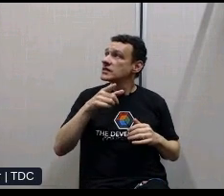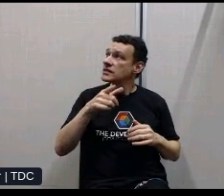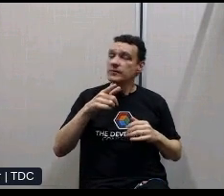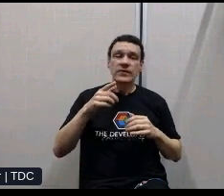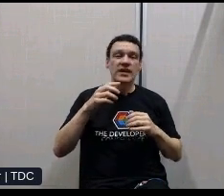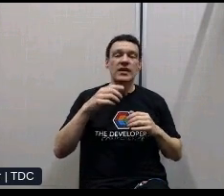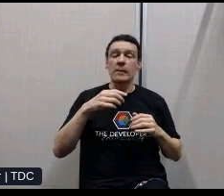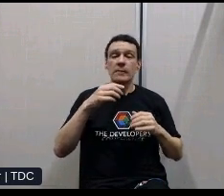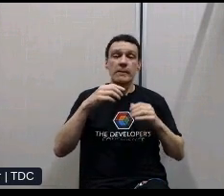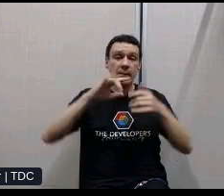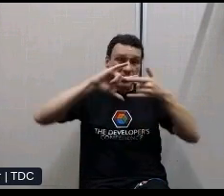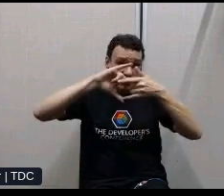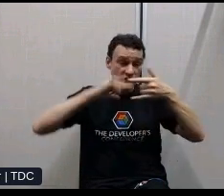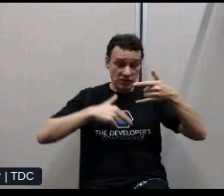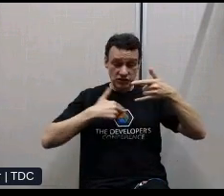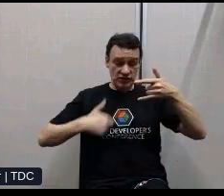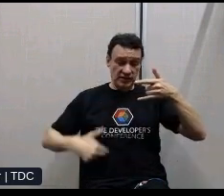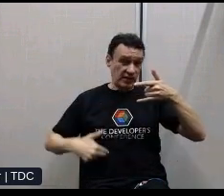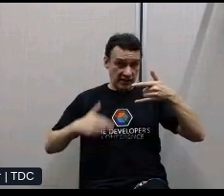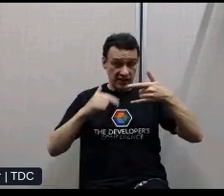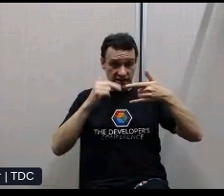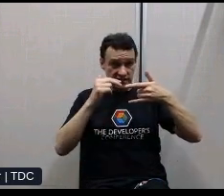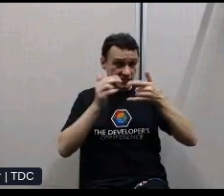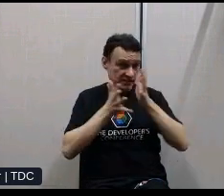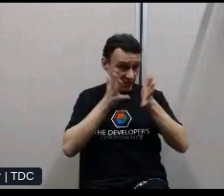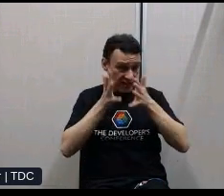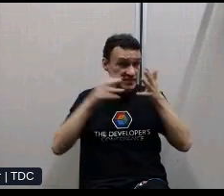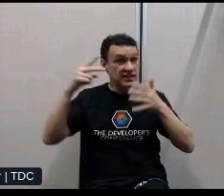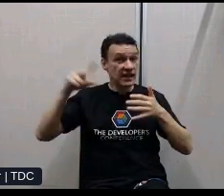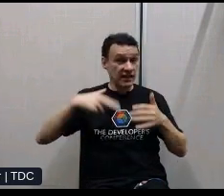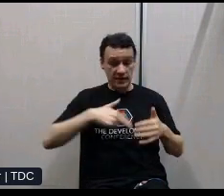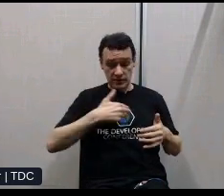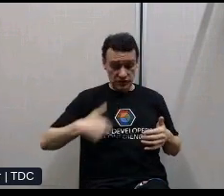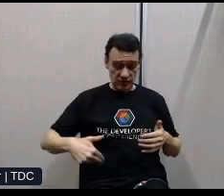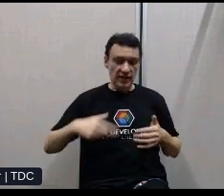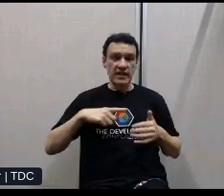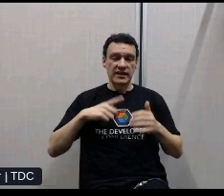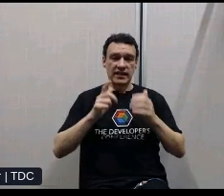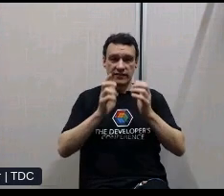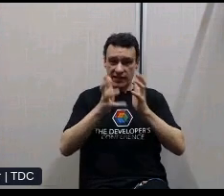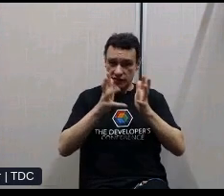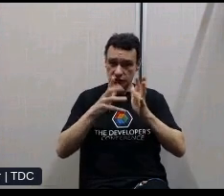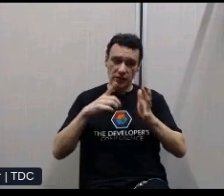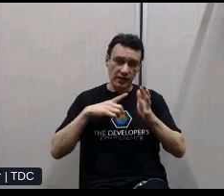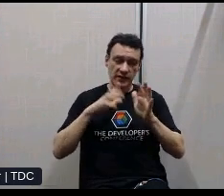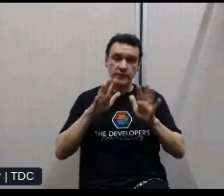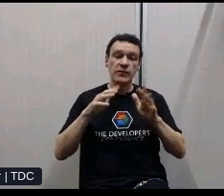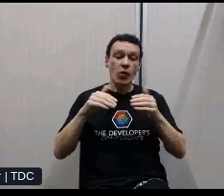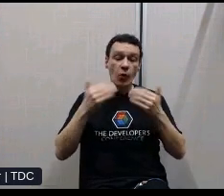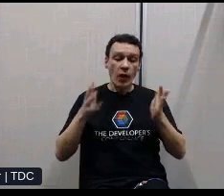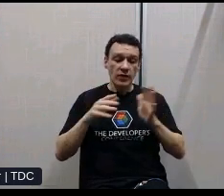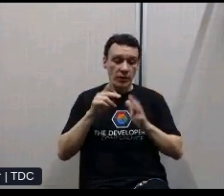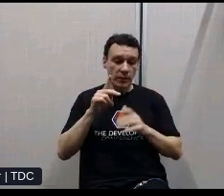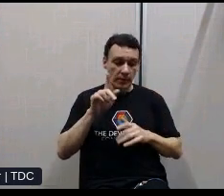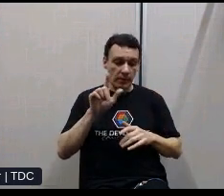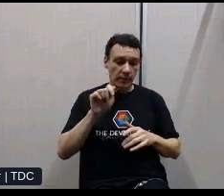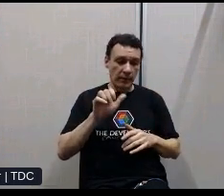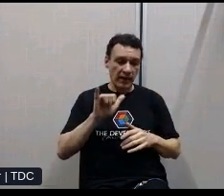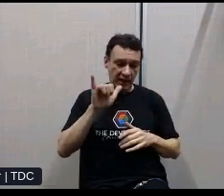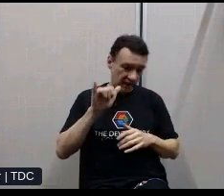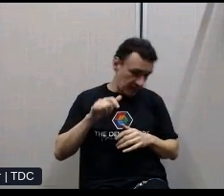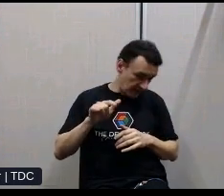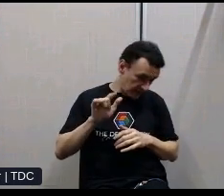como linguagem de sinais, tem o vídeo, e quando a gente dá um play, ele mostra um pouquinho